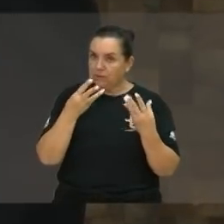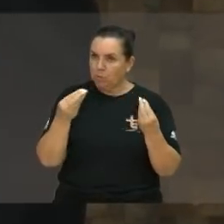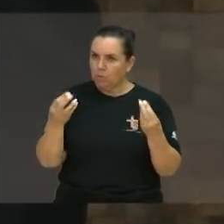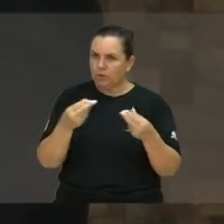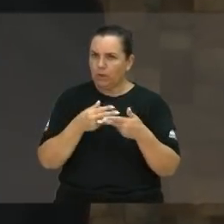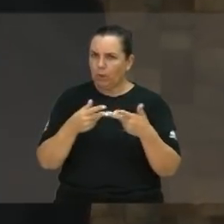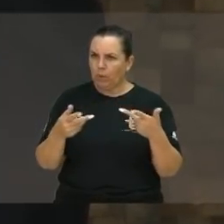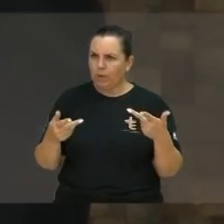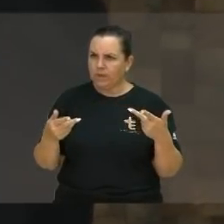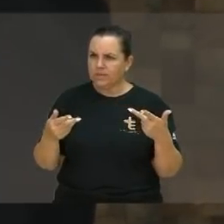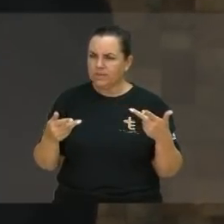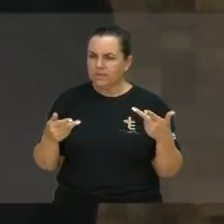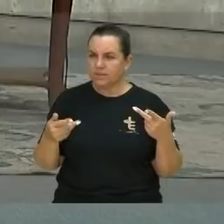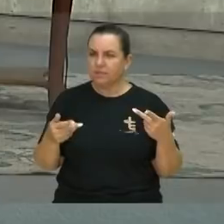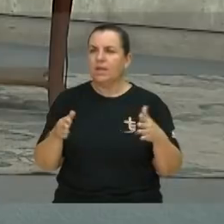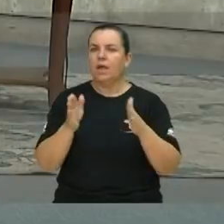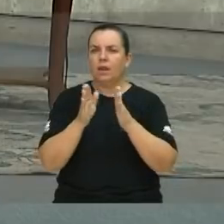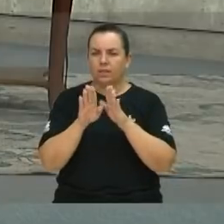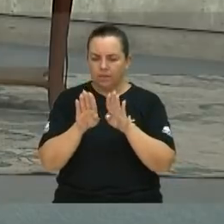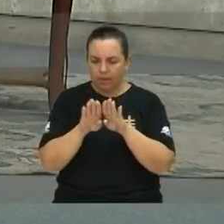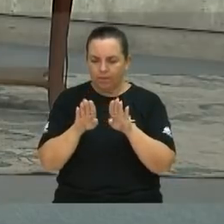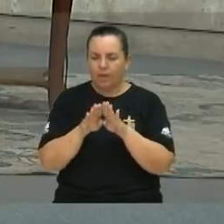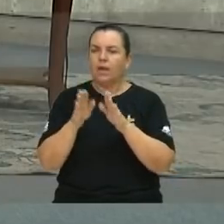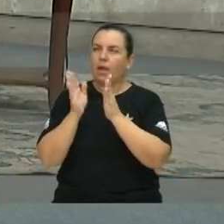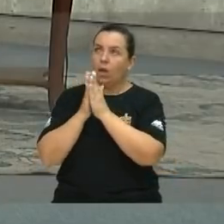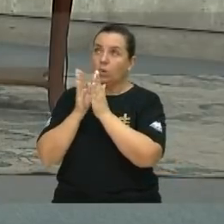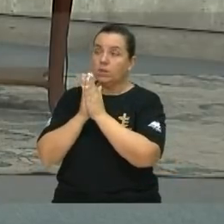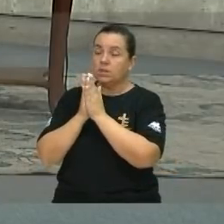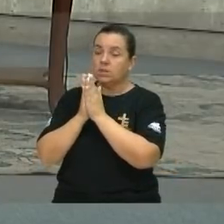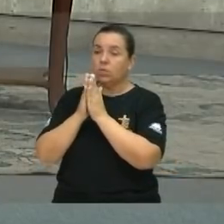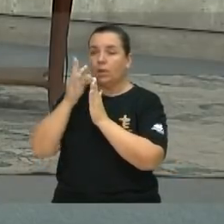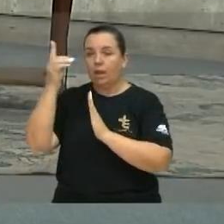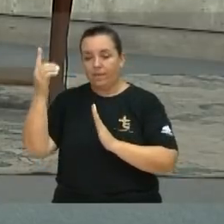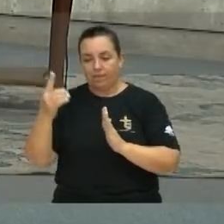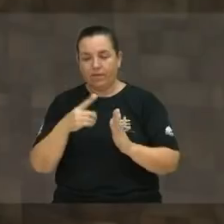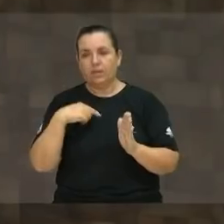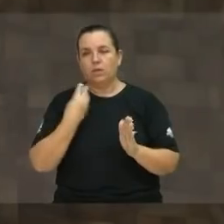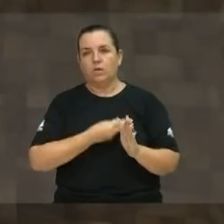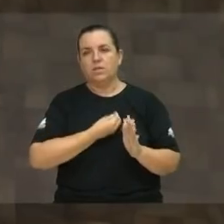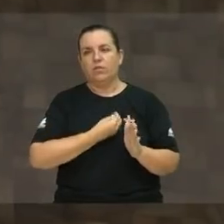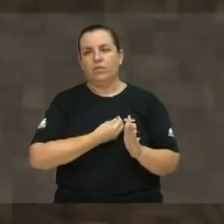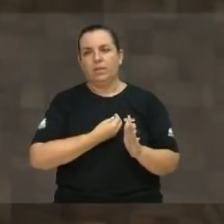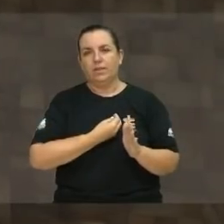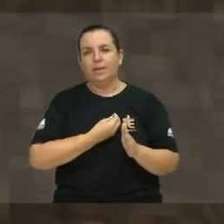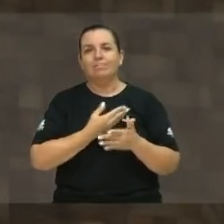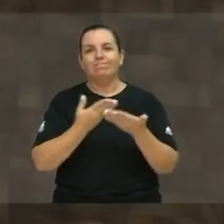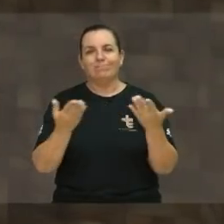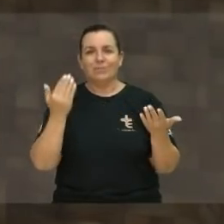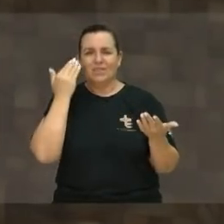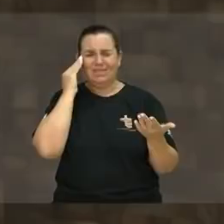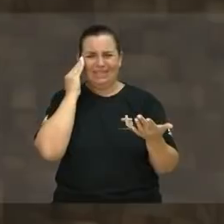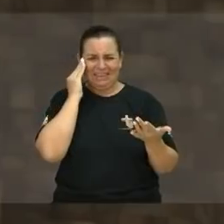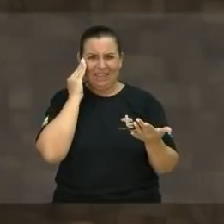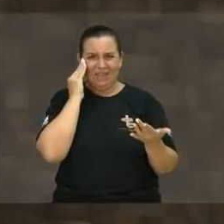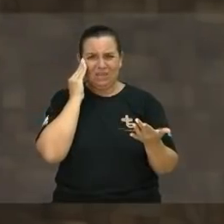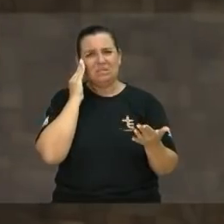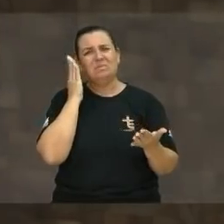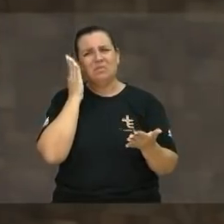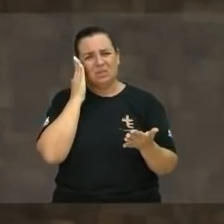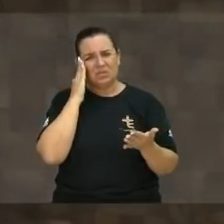a oração vem em socorro a nossa fraqueza oi entendeu o telespectador